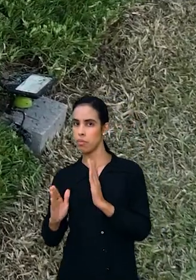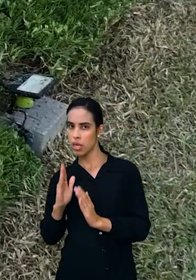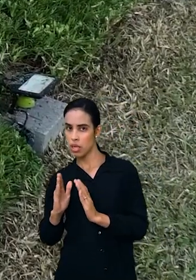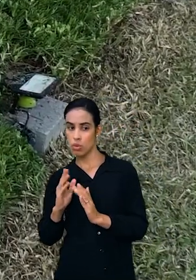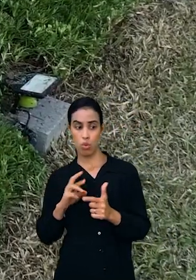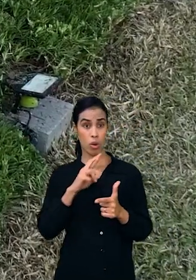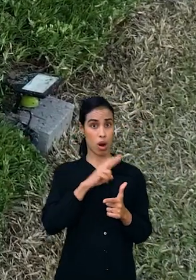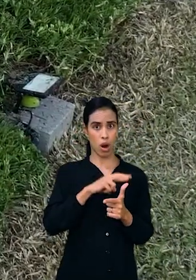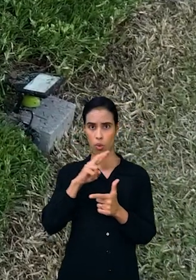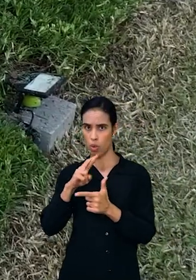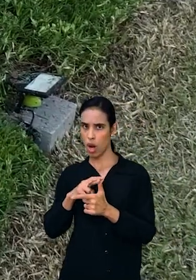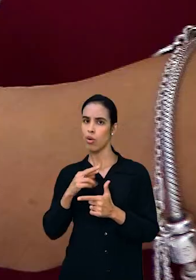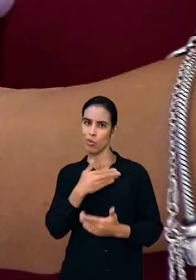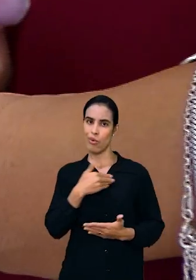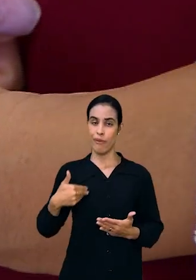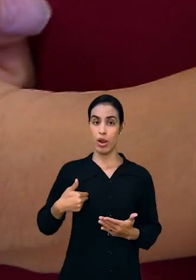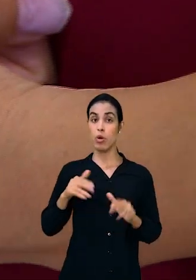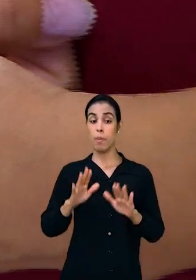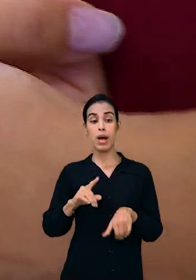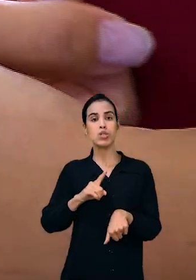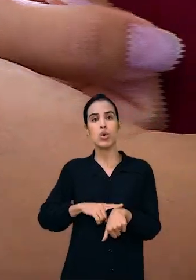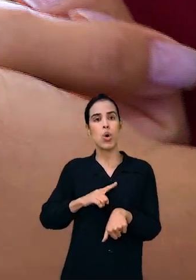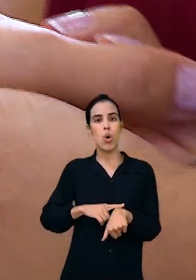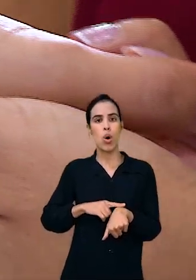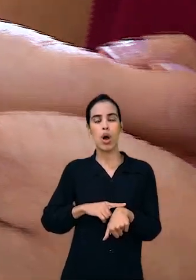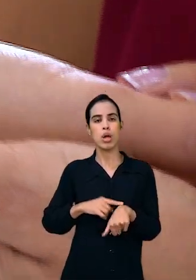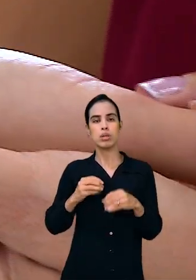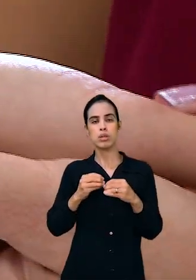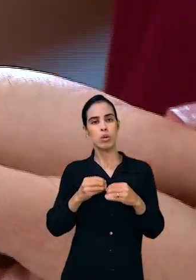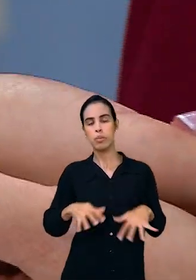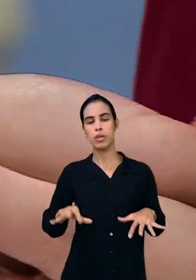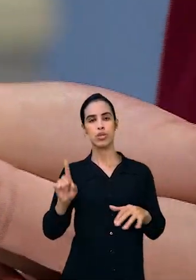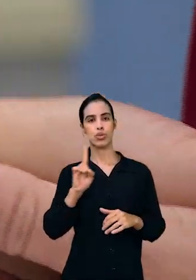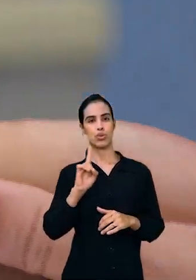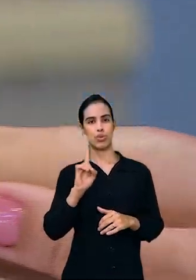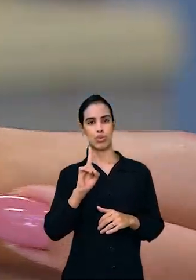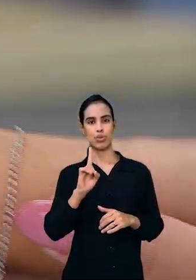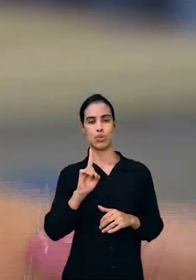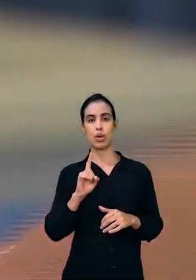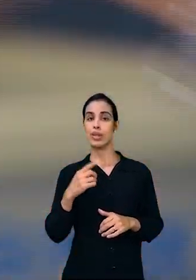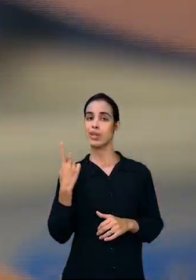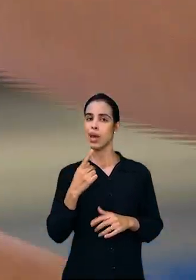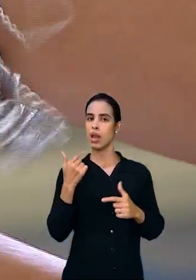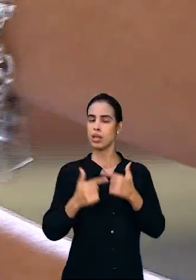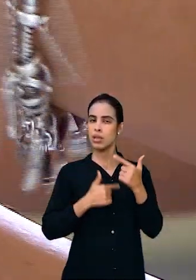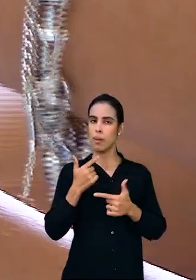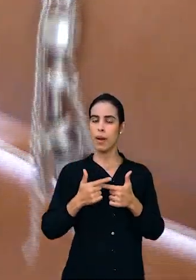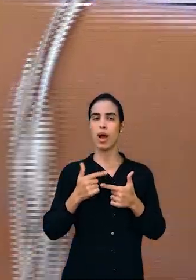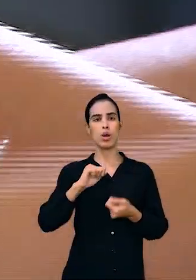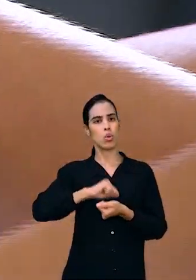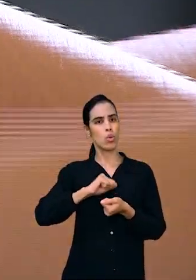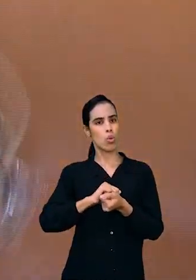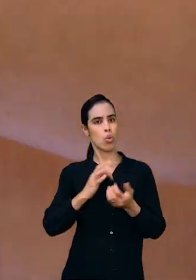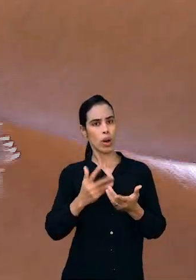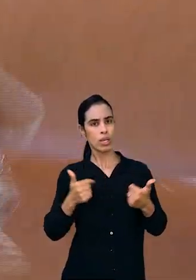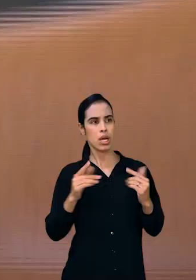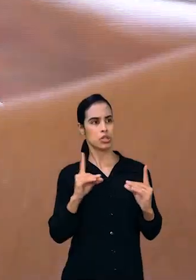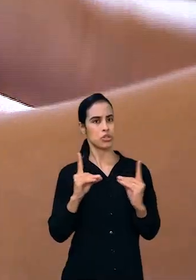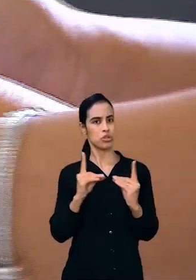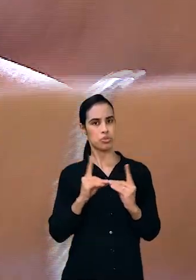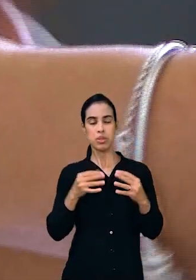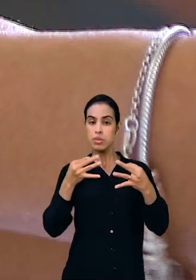horários entre os 2 cargos públicos. Além disso, não ficou demonstrado prejuízo na qualidade dos